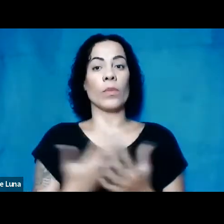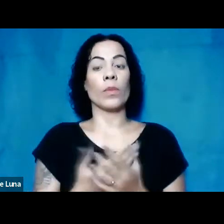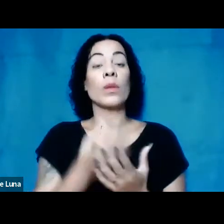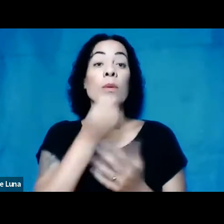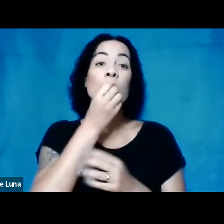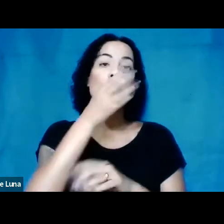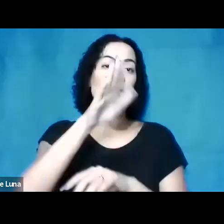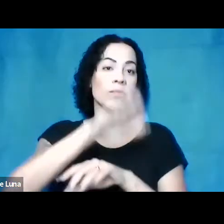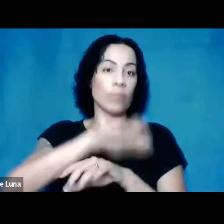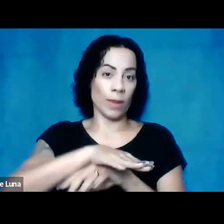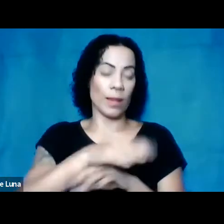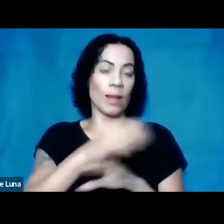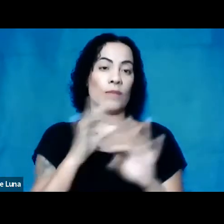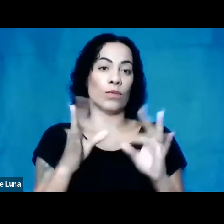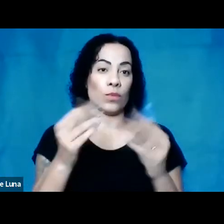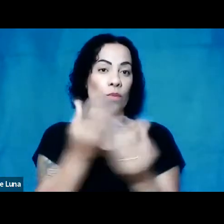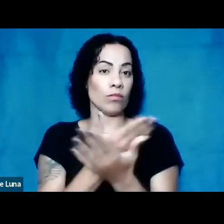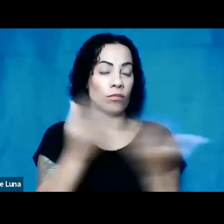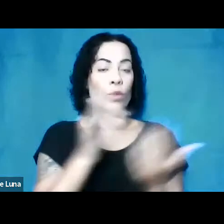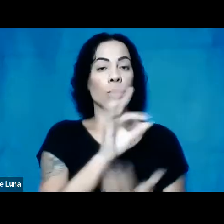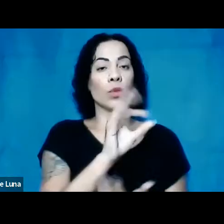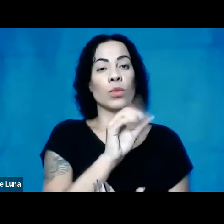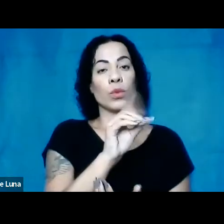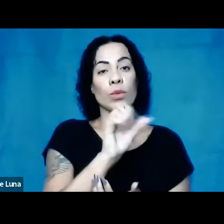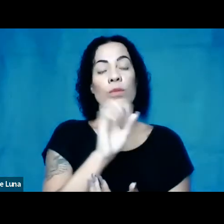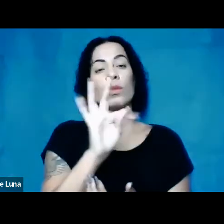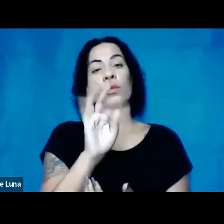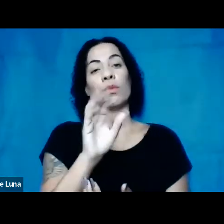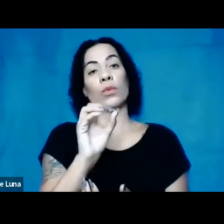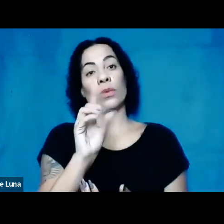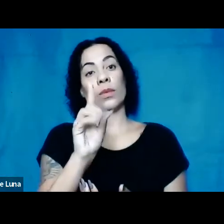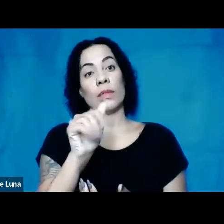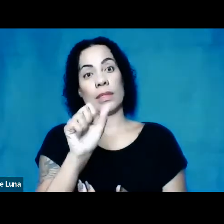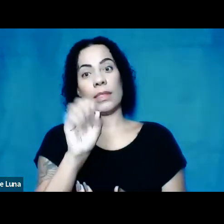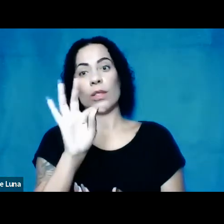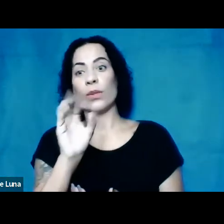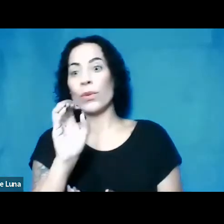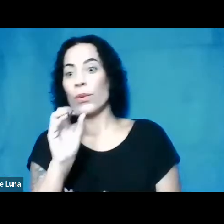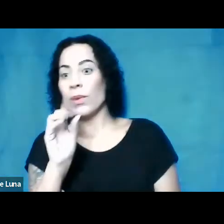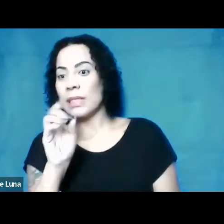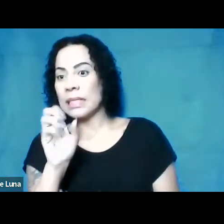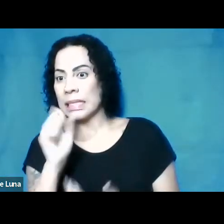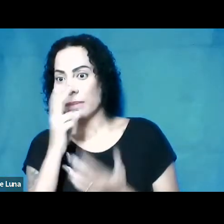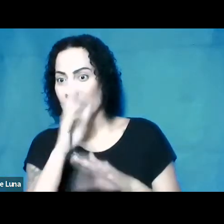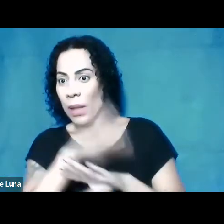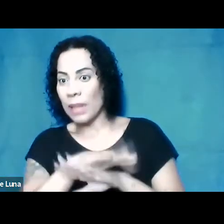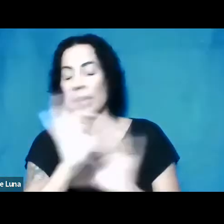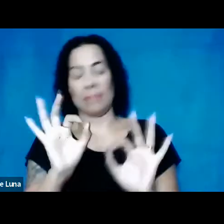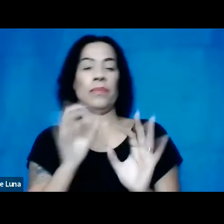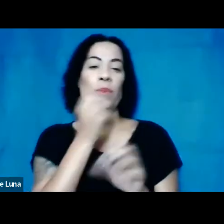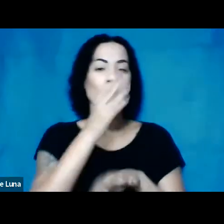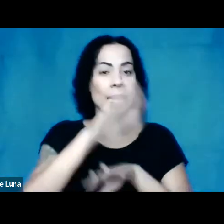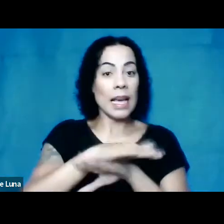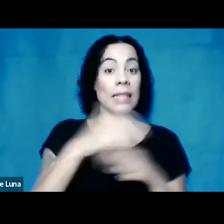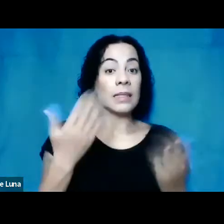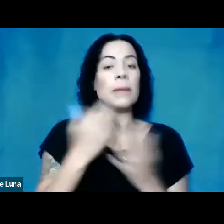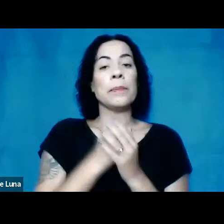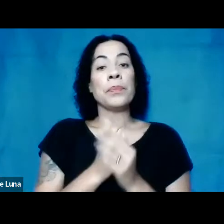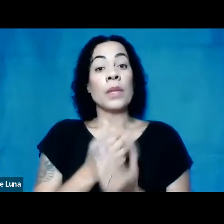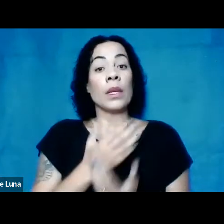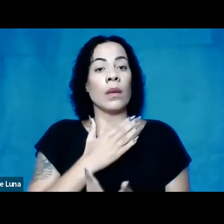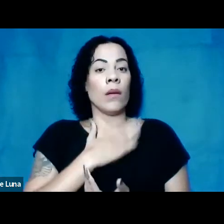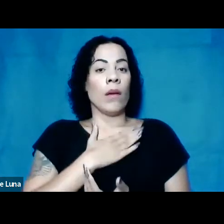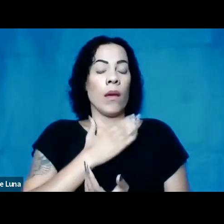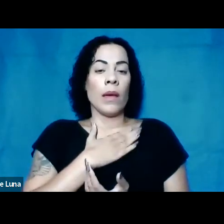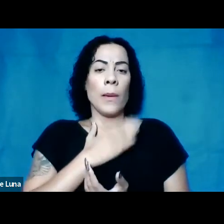tarde, né? A todas, a todos, a todes. Acho que a gente já está em boa tarde, é isso mesmo. E eu, para